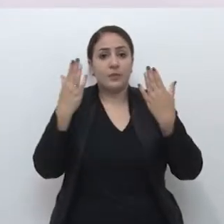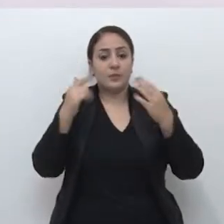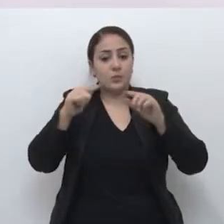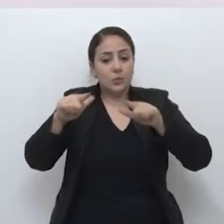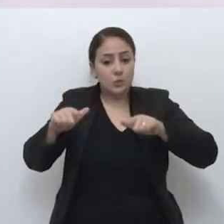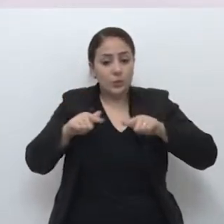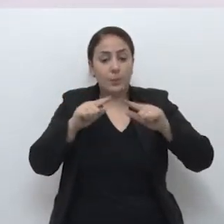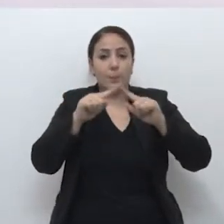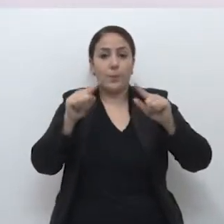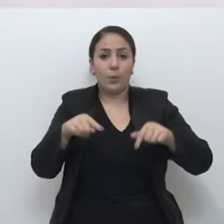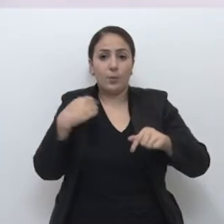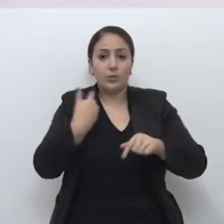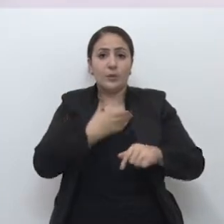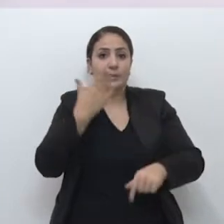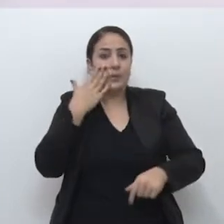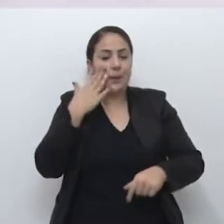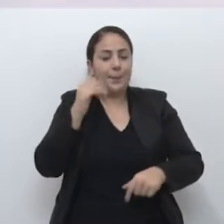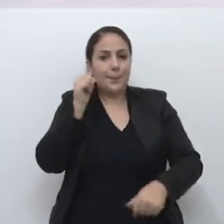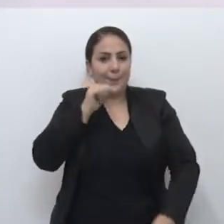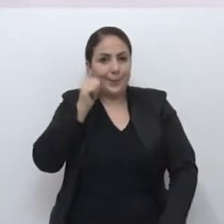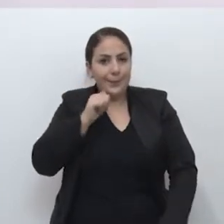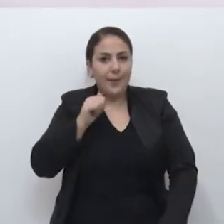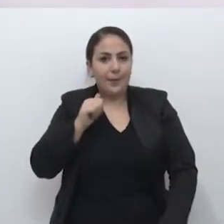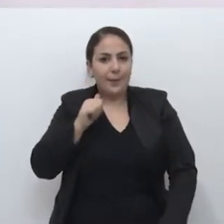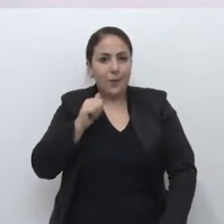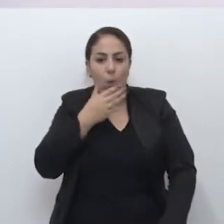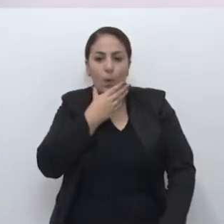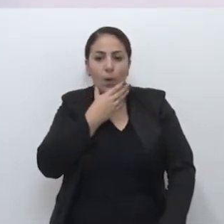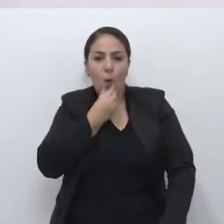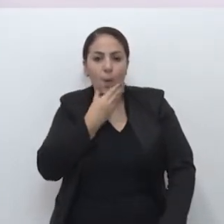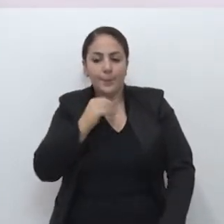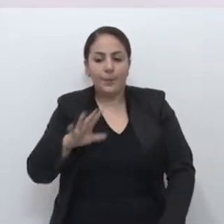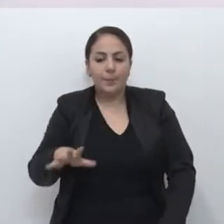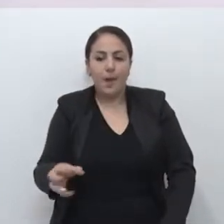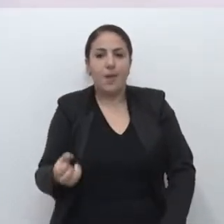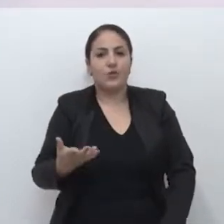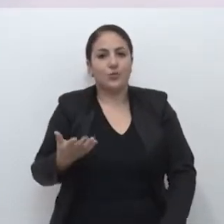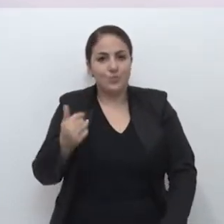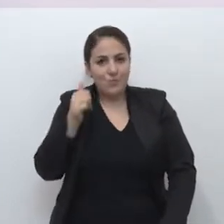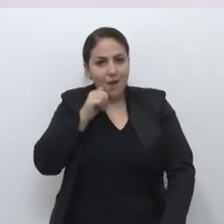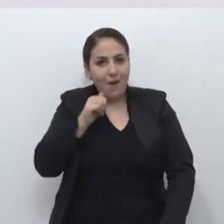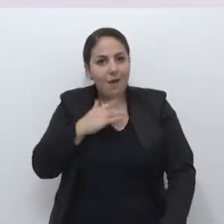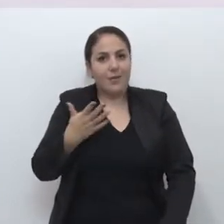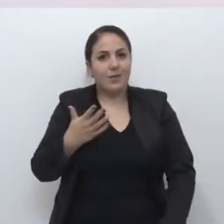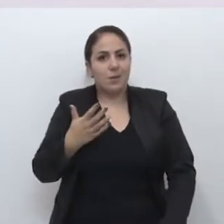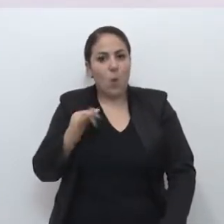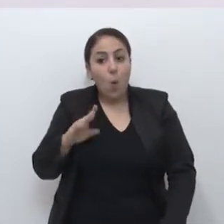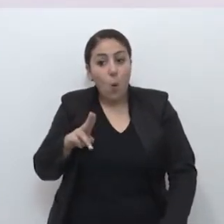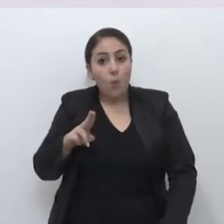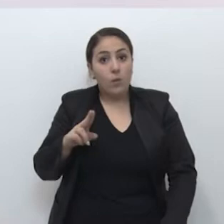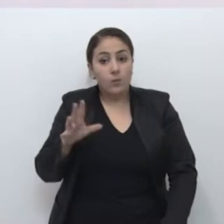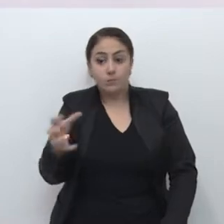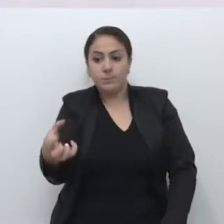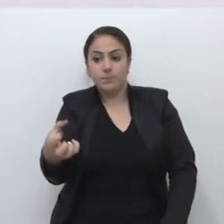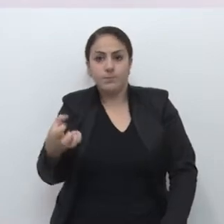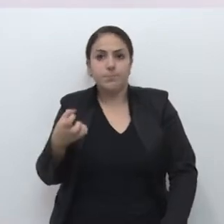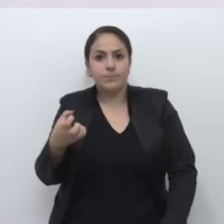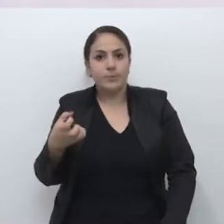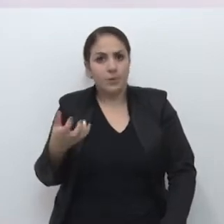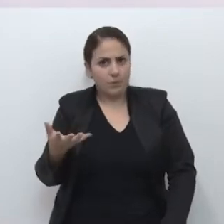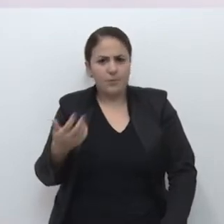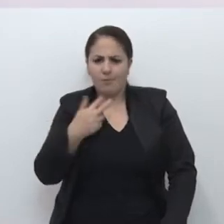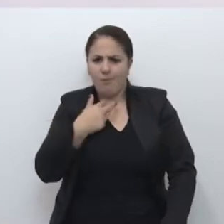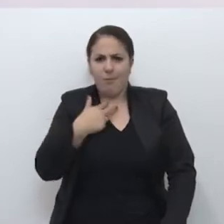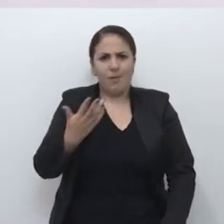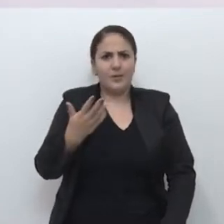espaço público que a gente sabe que tem gente que coloca a mão onde não deve, que puxa pelo braço, que age de várias maneiras que são invasivas,